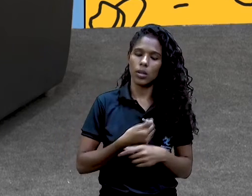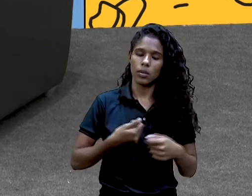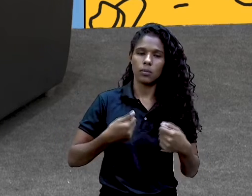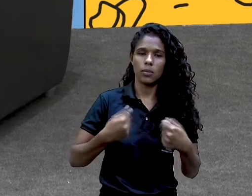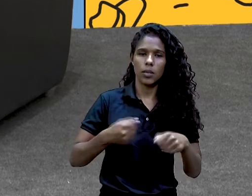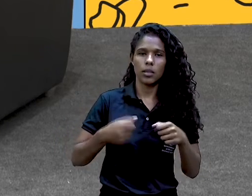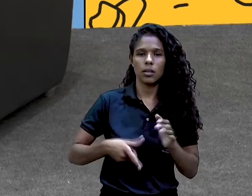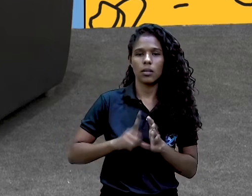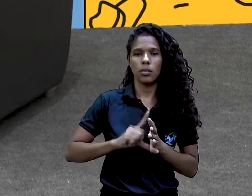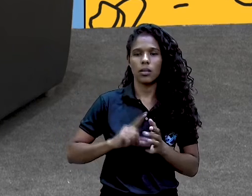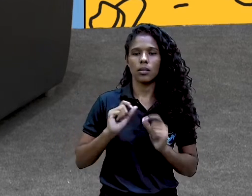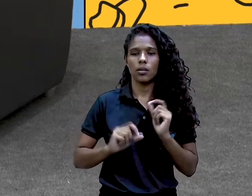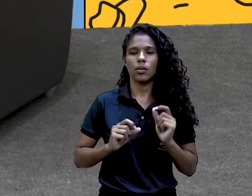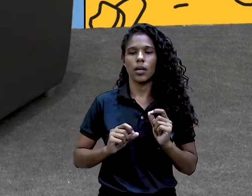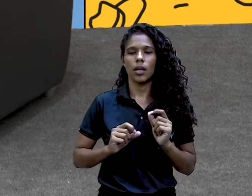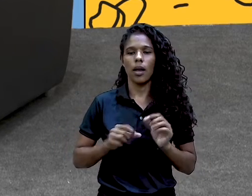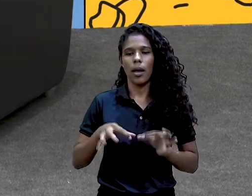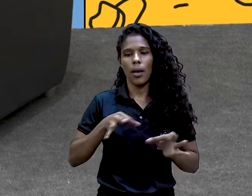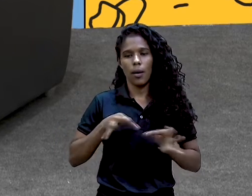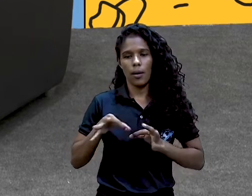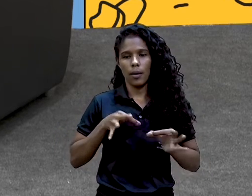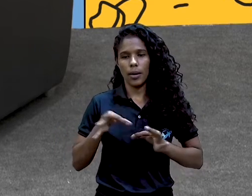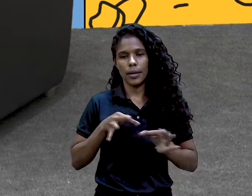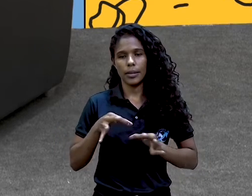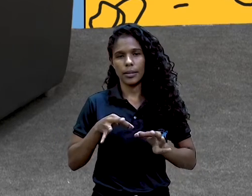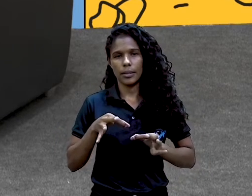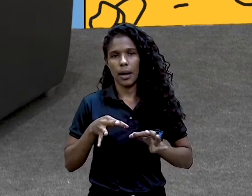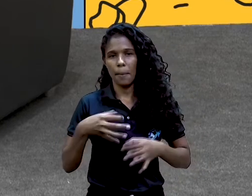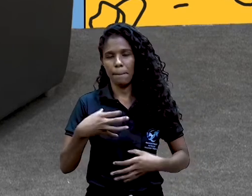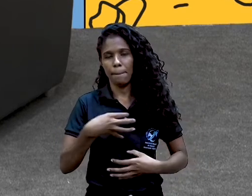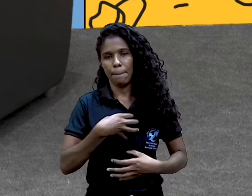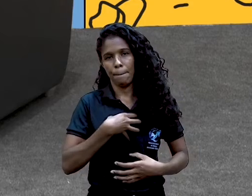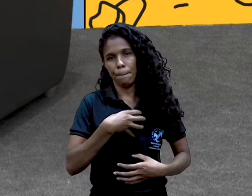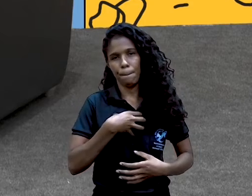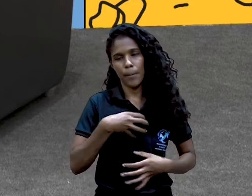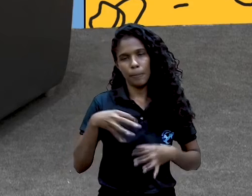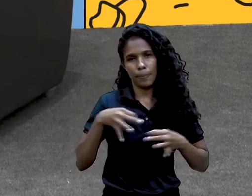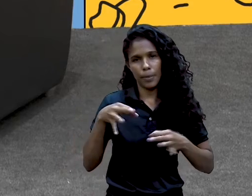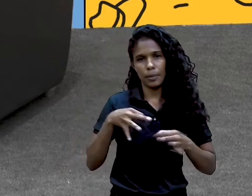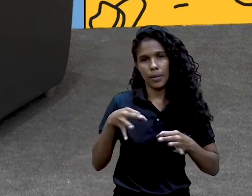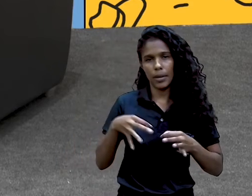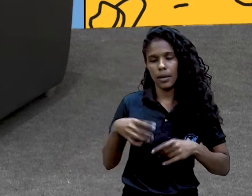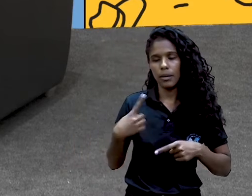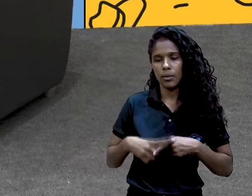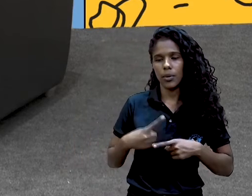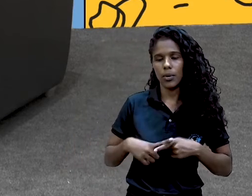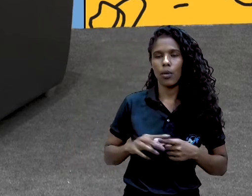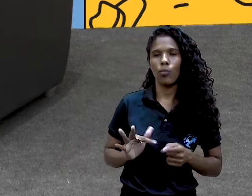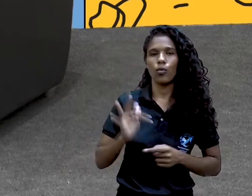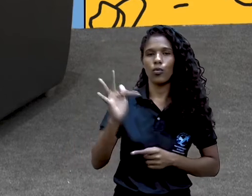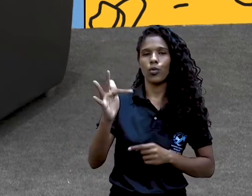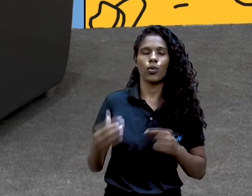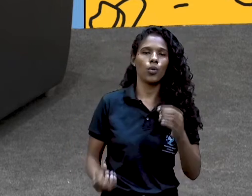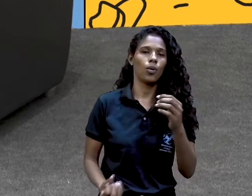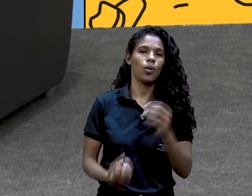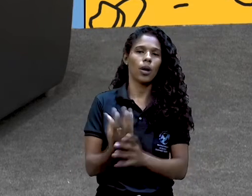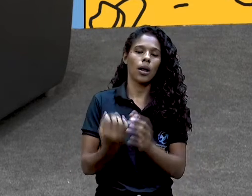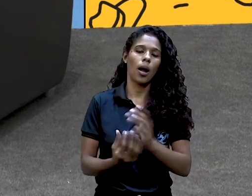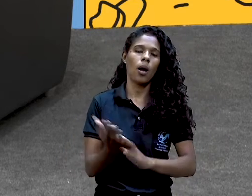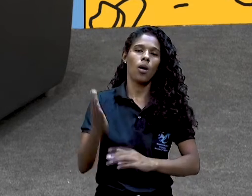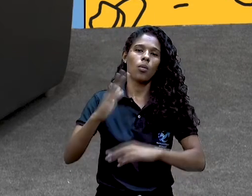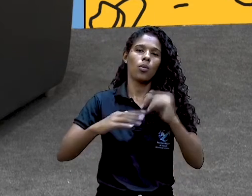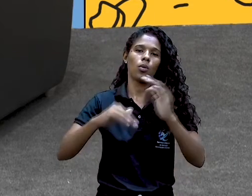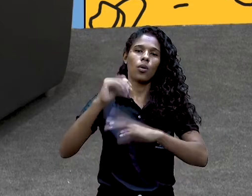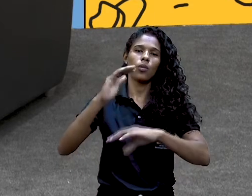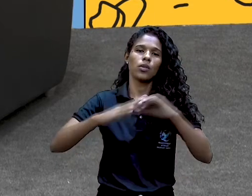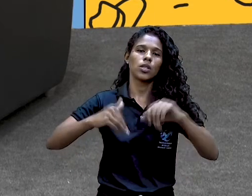falei, vão existir profissões que eu não conheci, que eu não vou conhecer, mas que a Sofia, ela vai ser